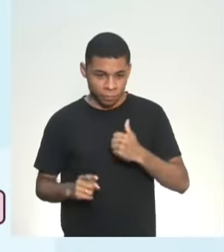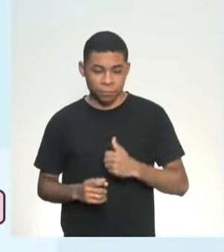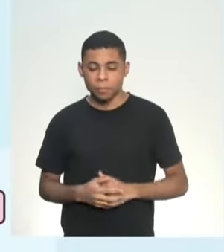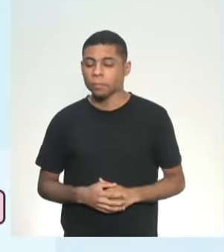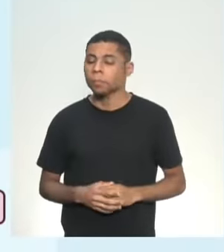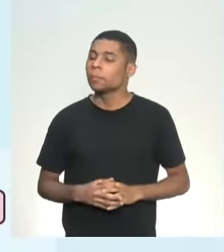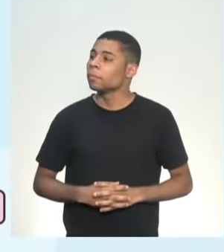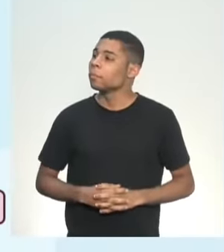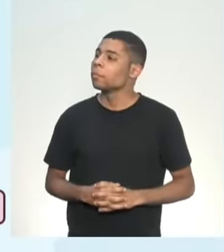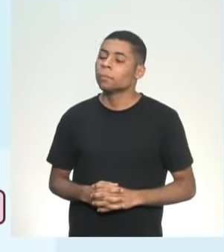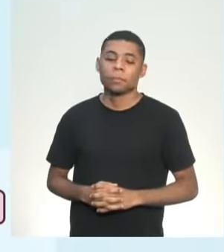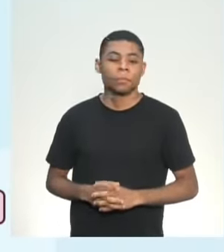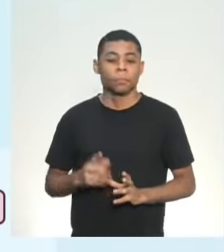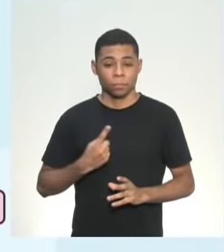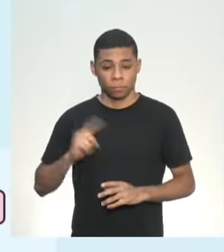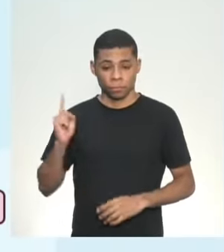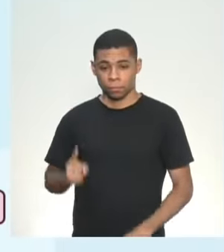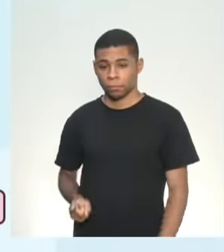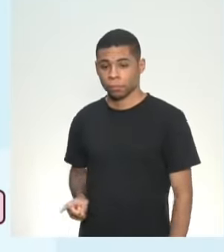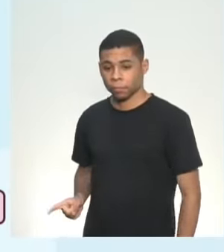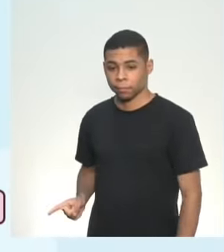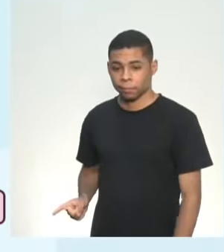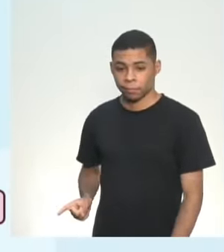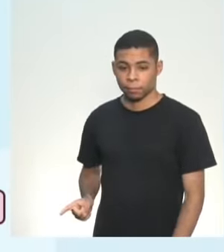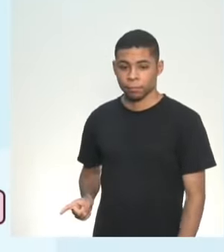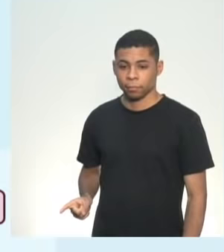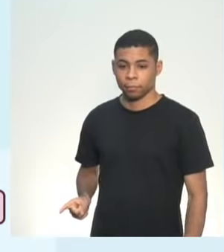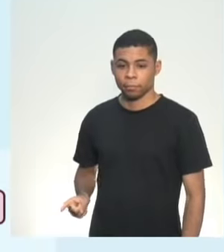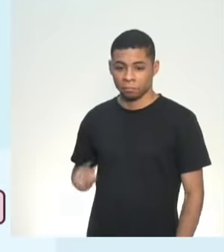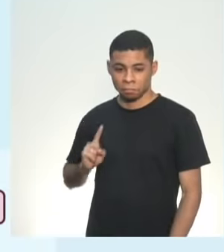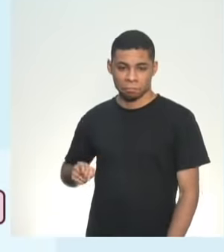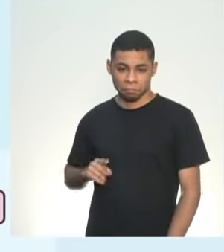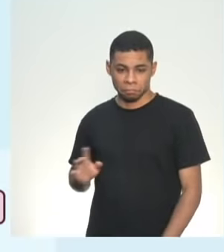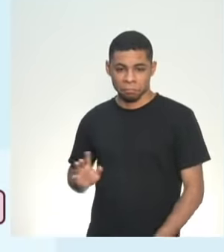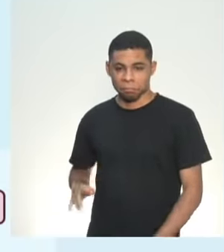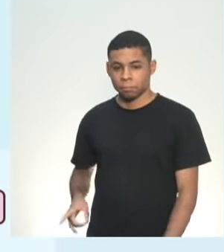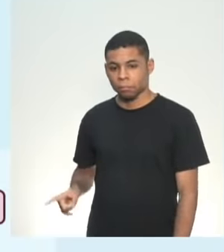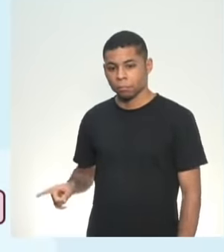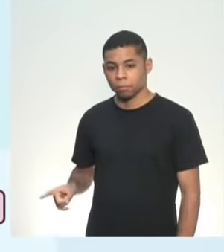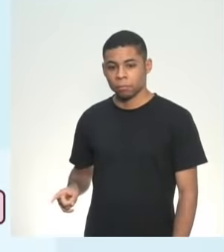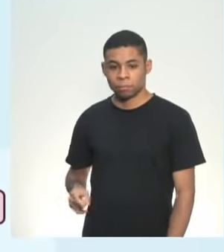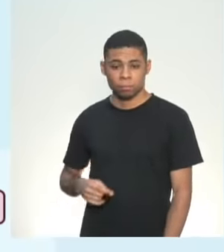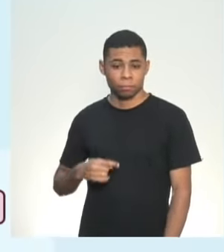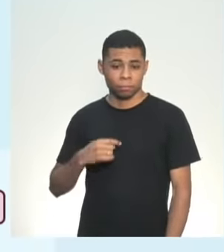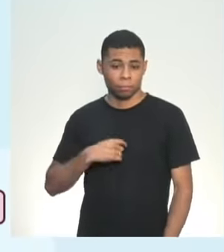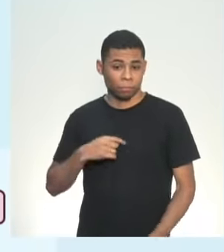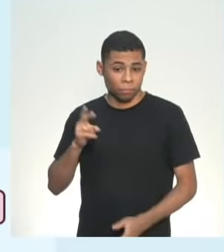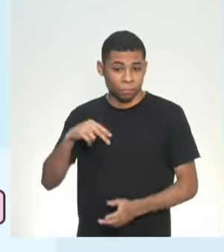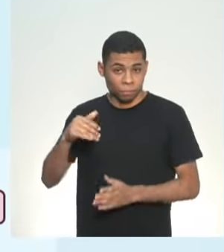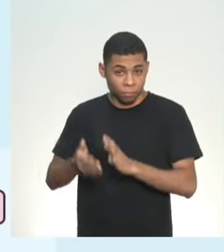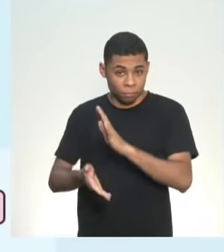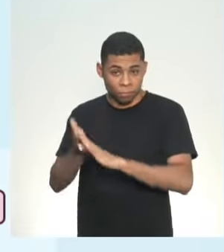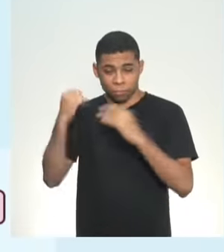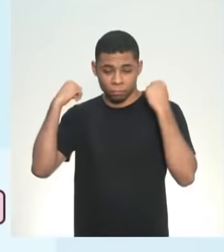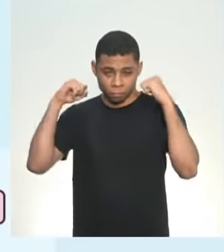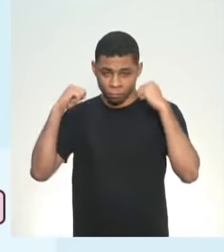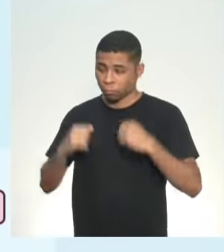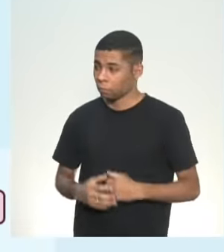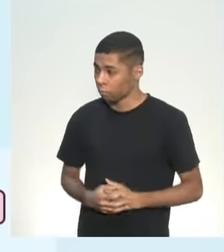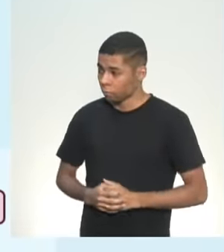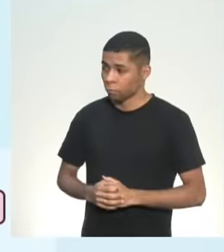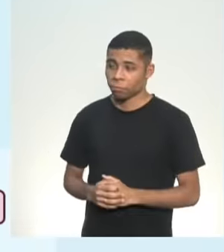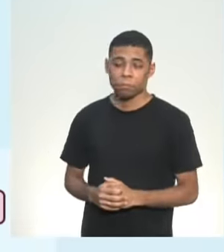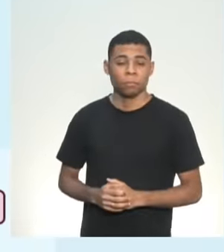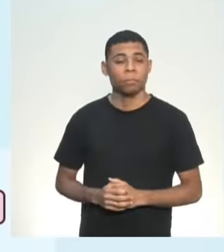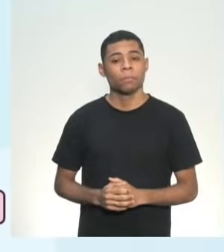coisa naquele dia então na última linha não tem nada né nem um xizinho então aí never got to demo eu nunca